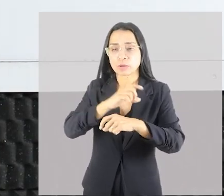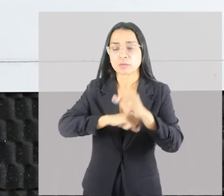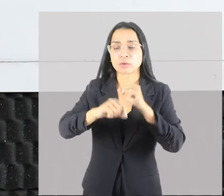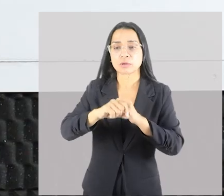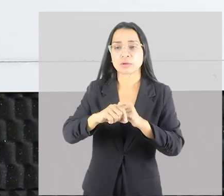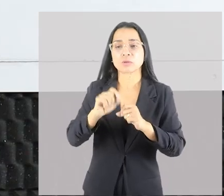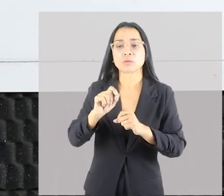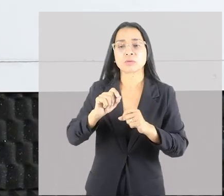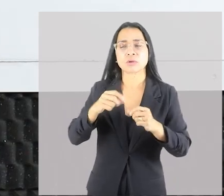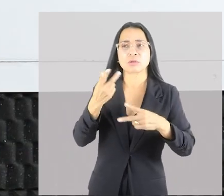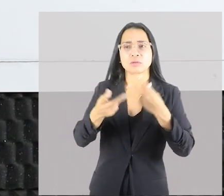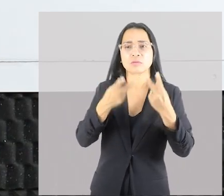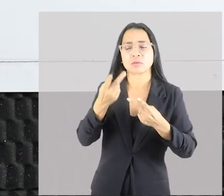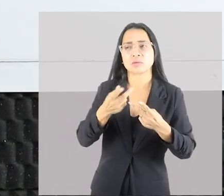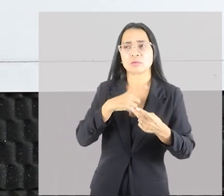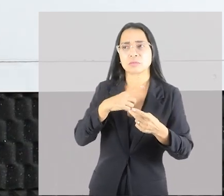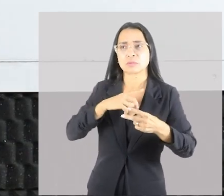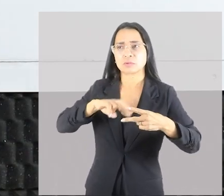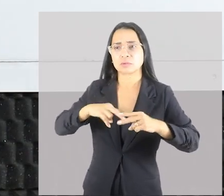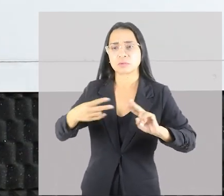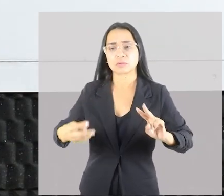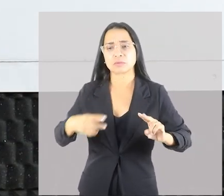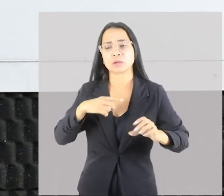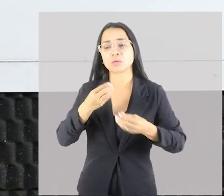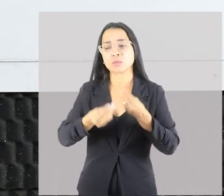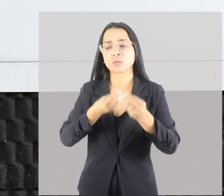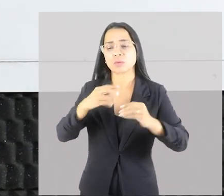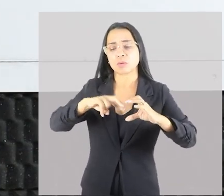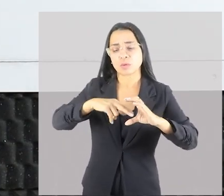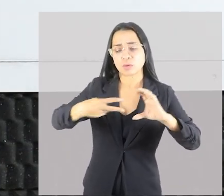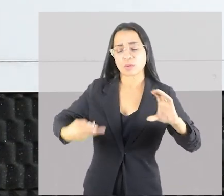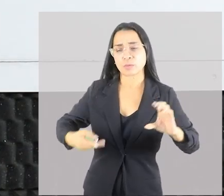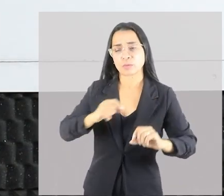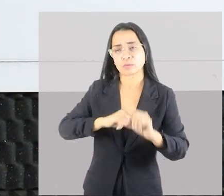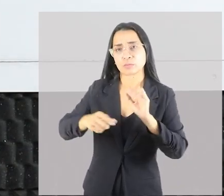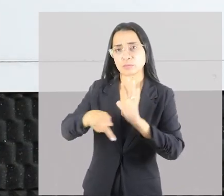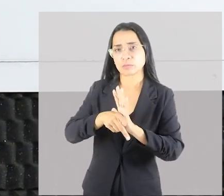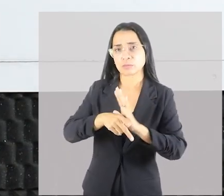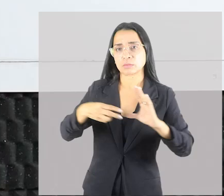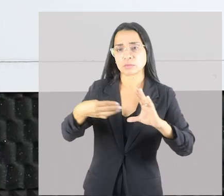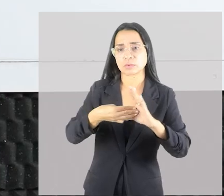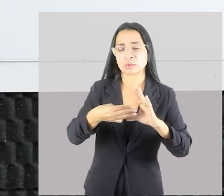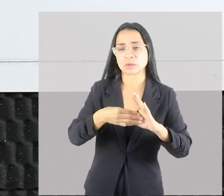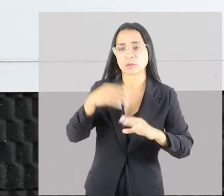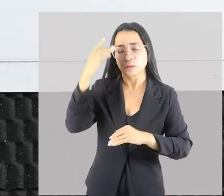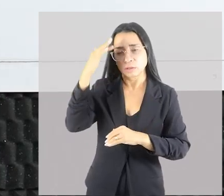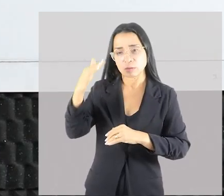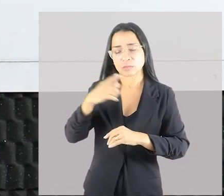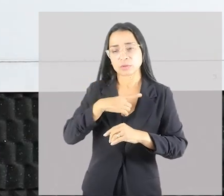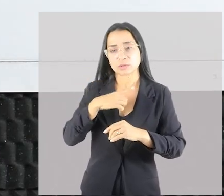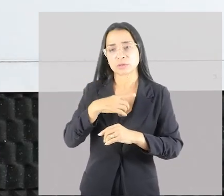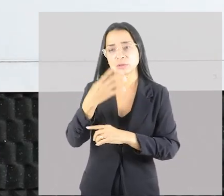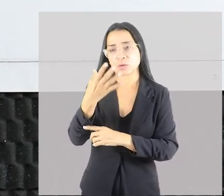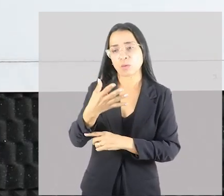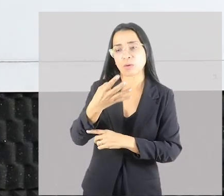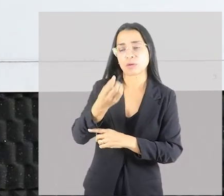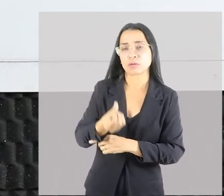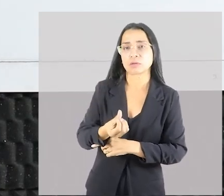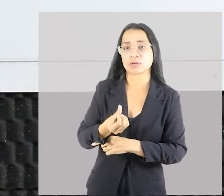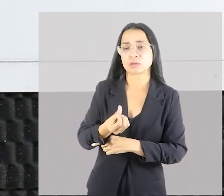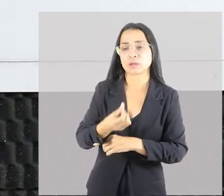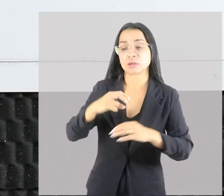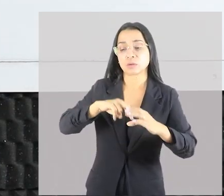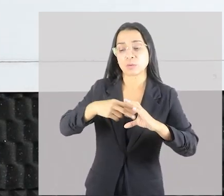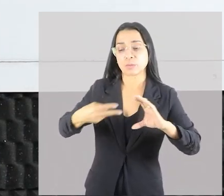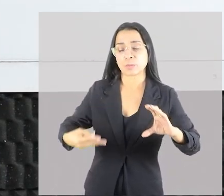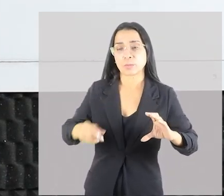Que você tem o DNA na forma de cromossomos, né, ali na tua célula. Imagina que você tem 46 cromossomos,